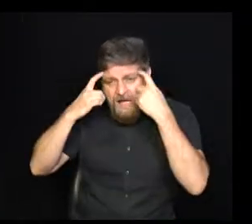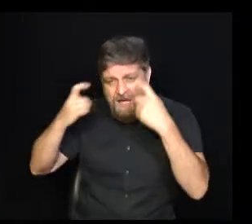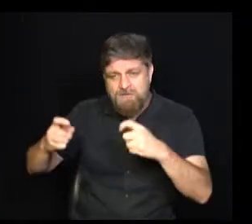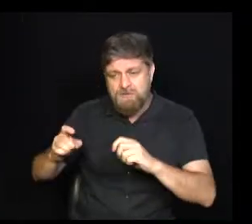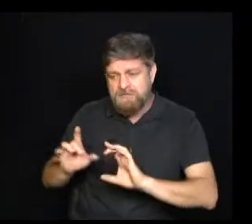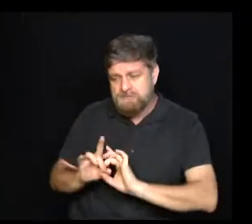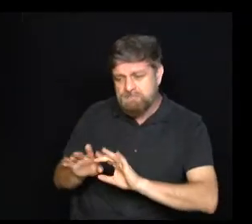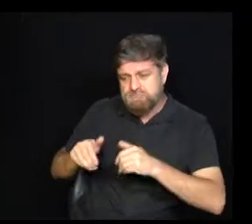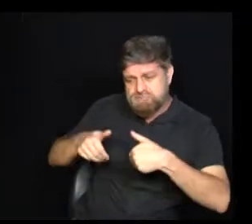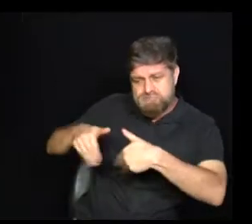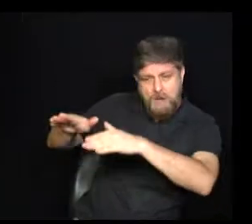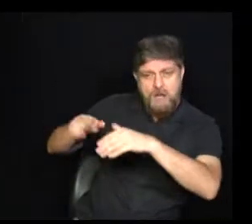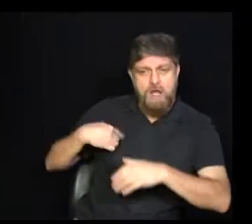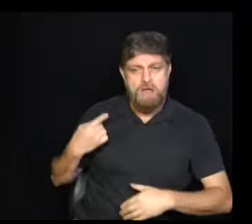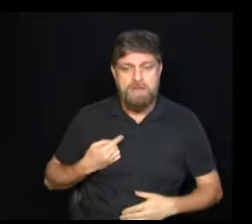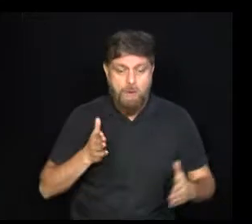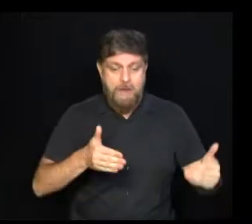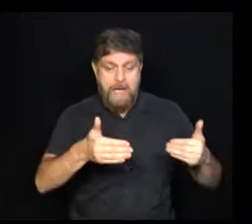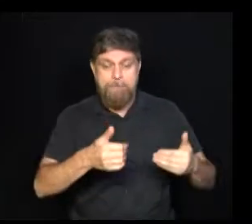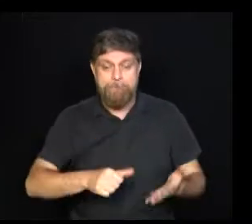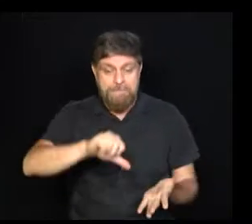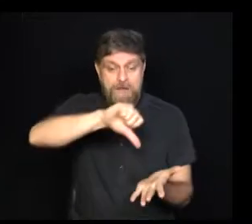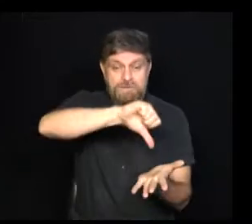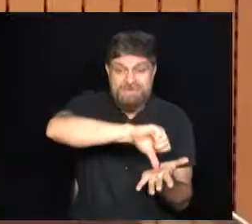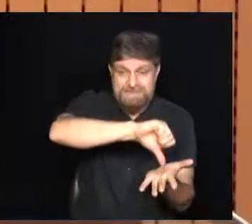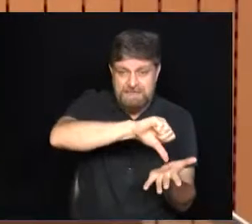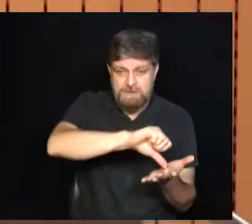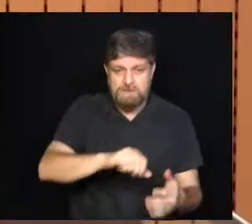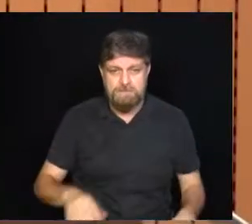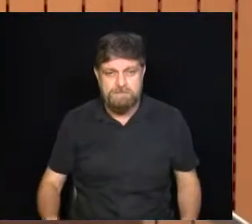centro, nós recebemos